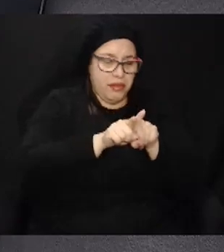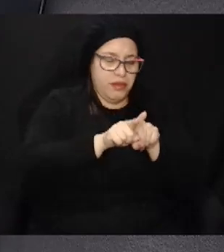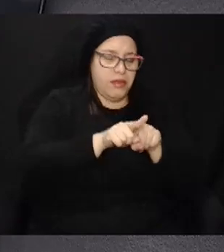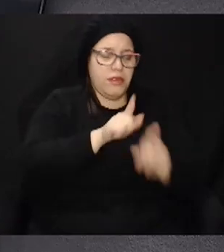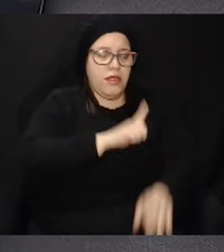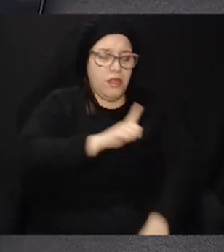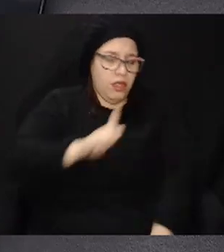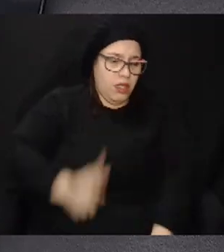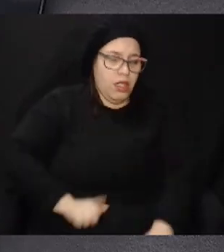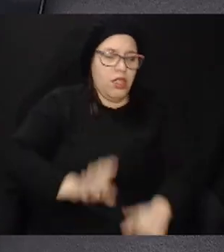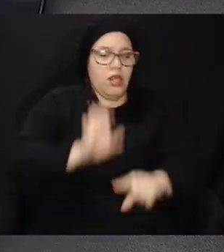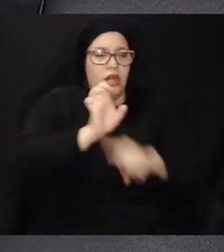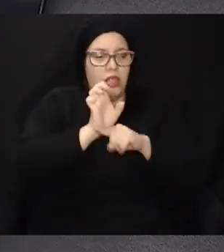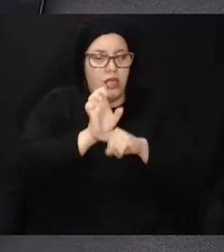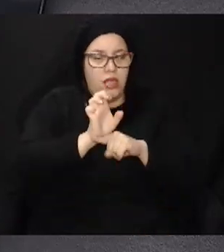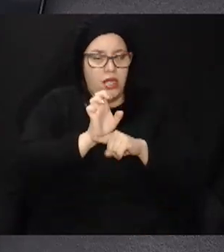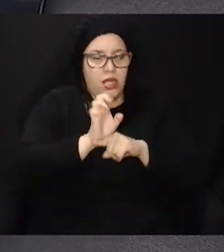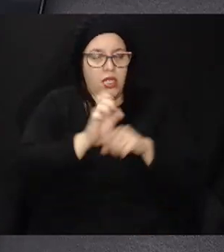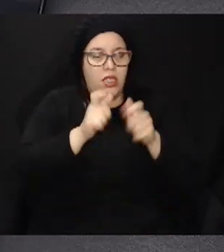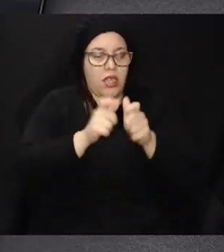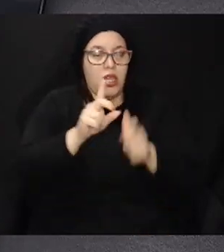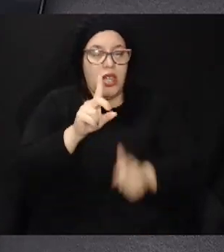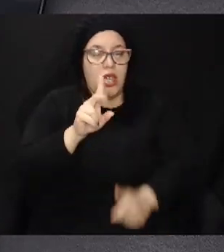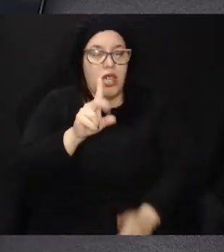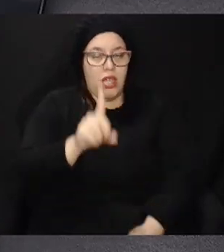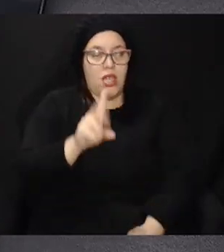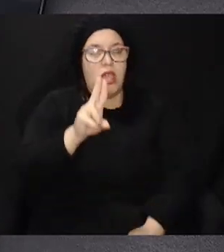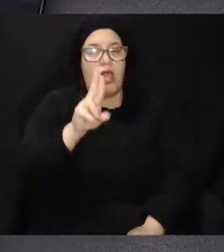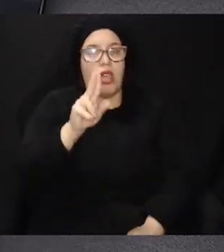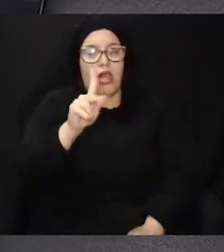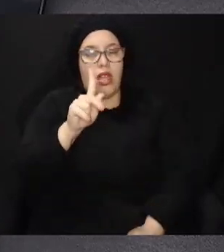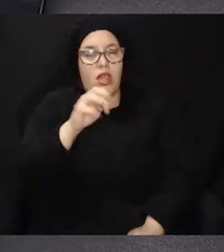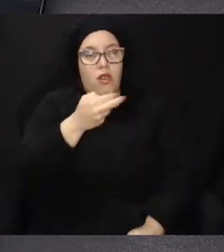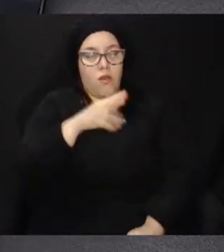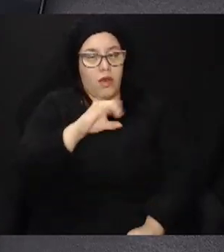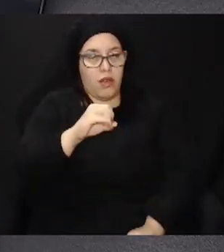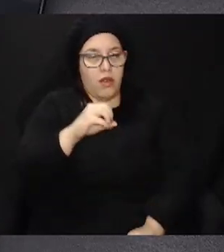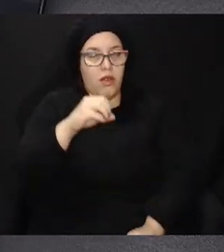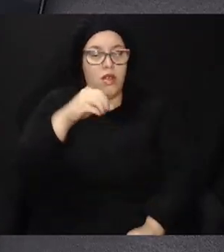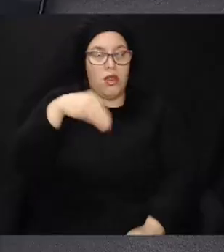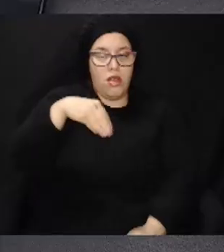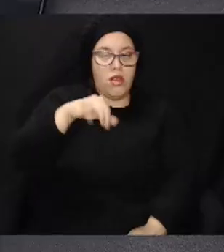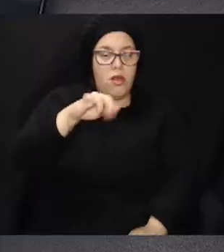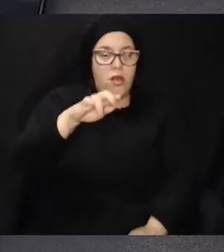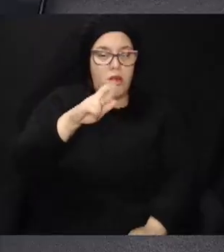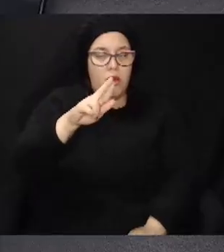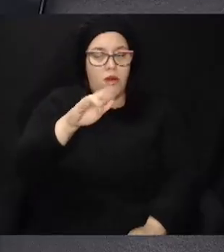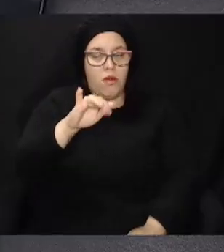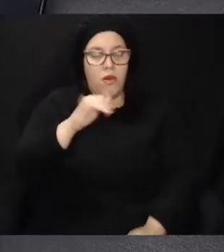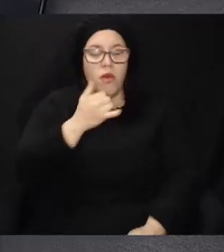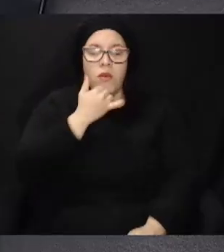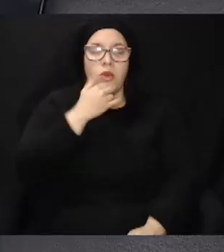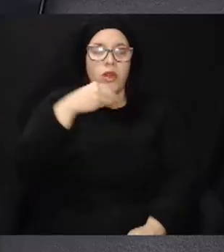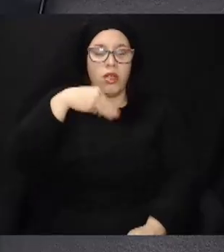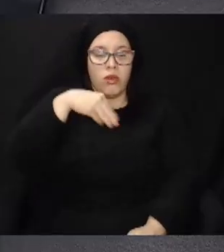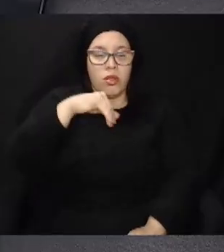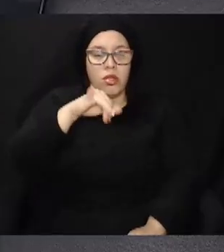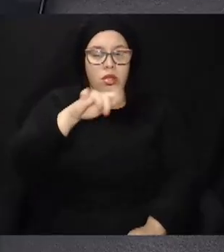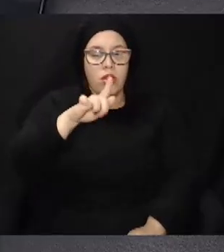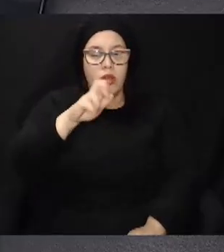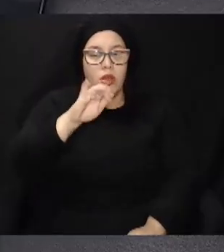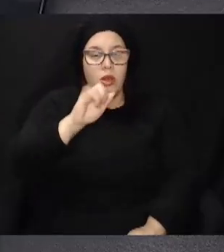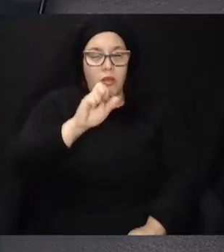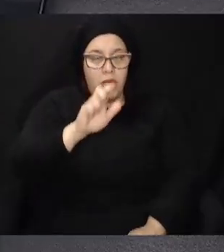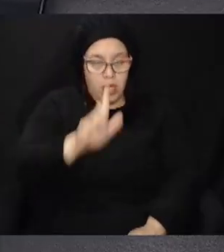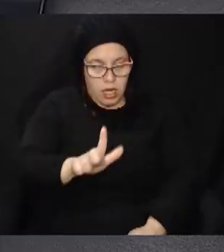estado a duplicação da rodovia Miguel Melhado Campos, a continuidade do Rodoanel chegando até a rodovia Miguel